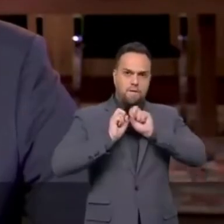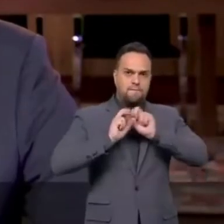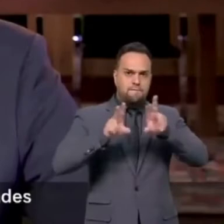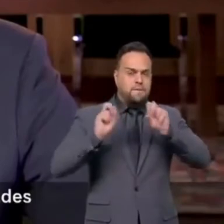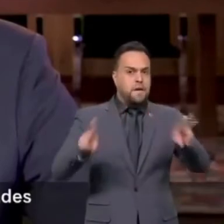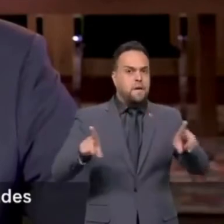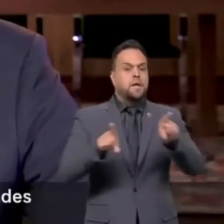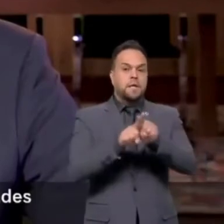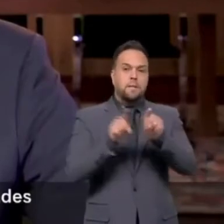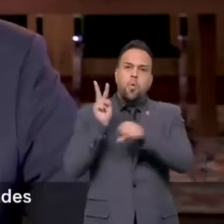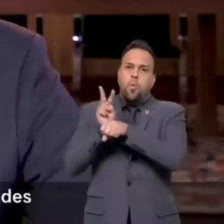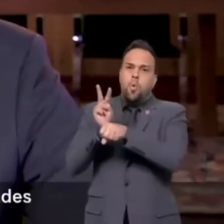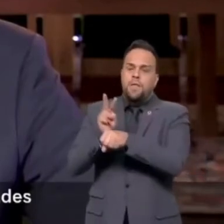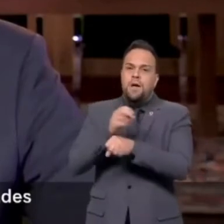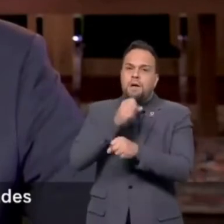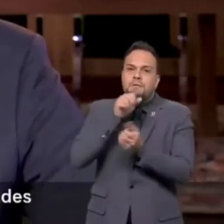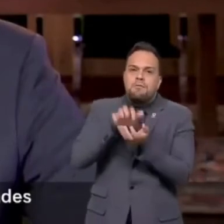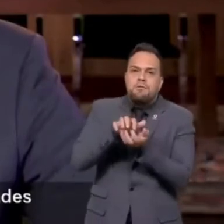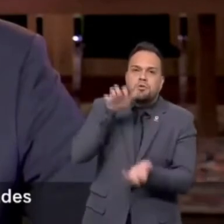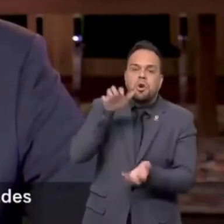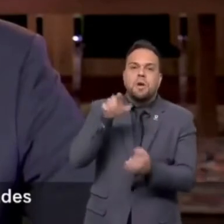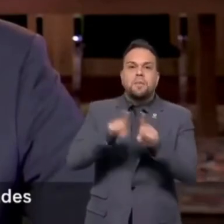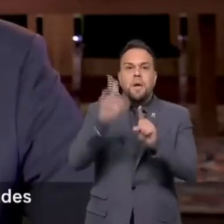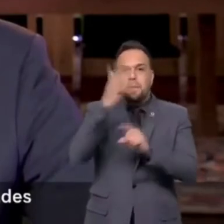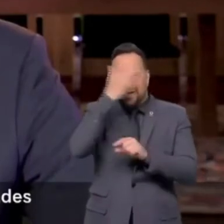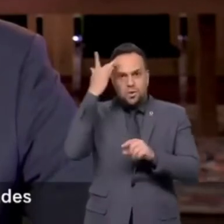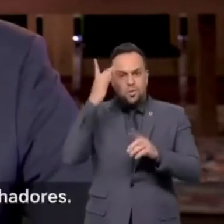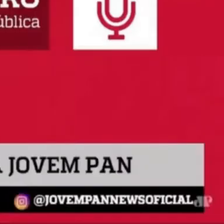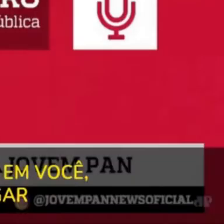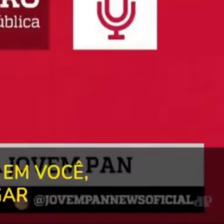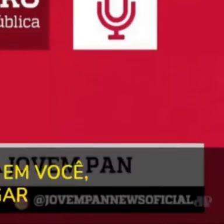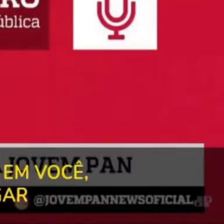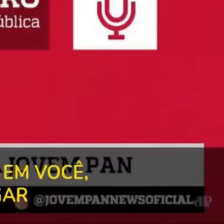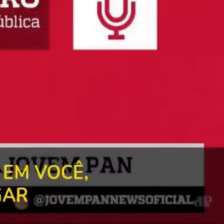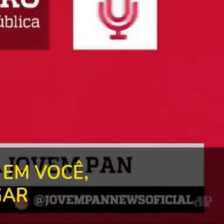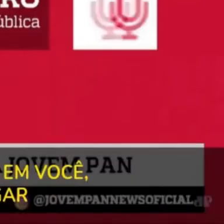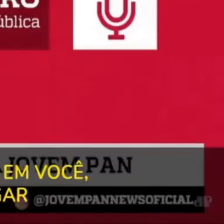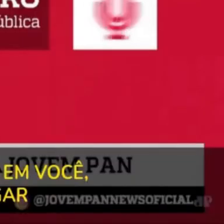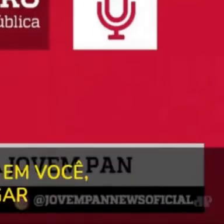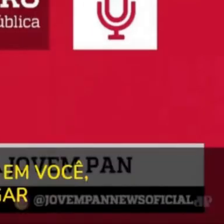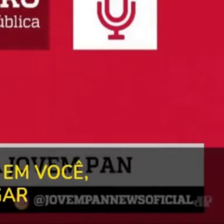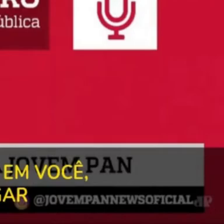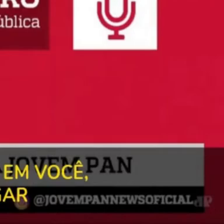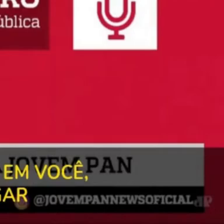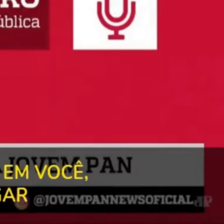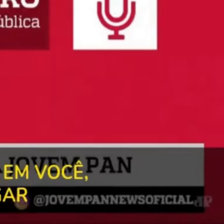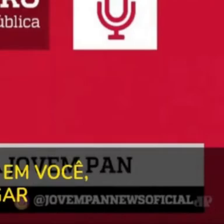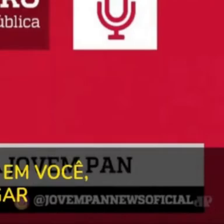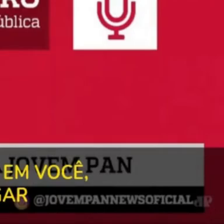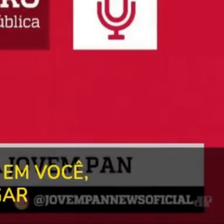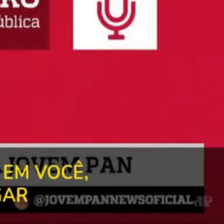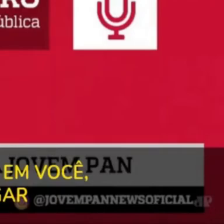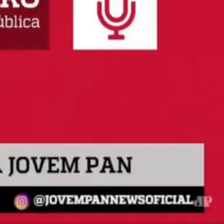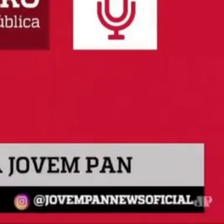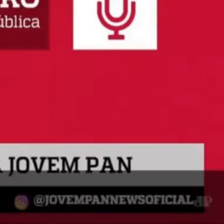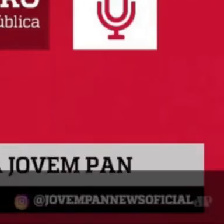vírus, cuidar dos idosos e dos com comorbidades. Você está atrasando que o vírus pegue você, porque não adianta que vai